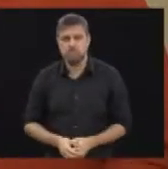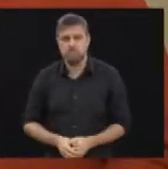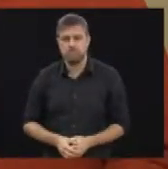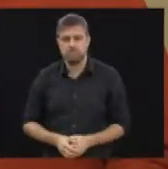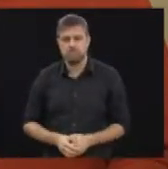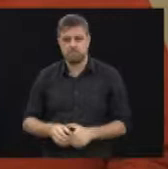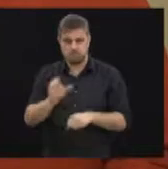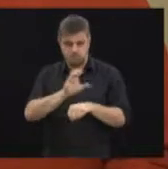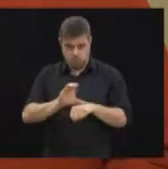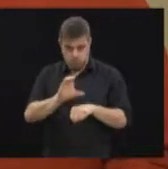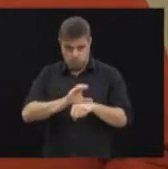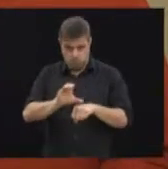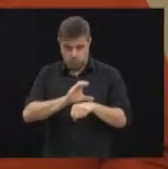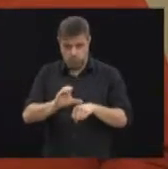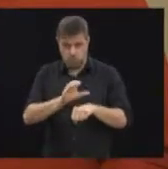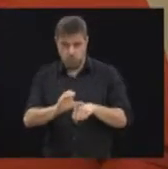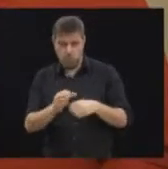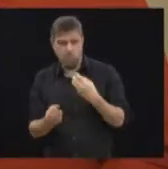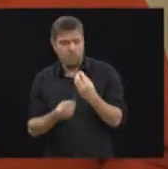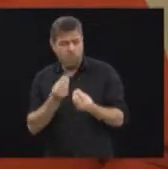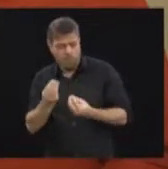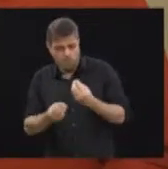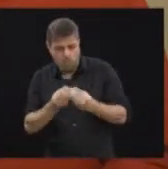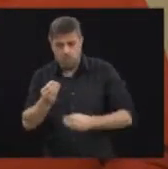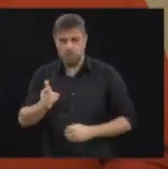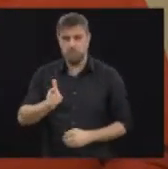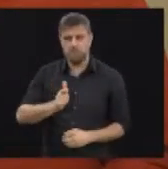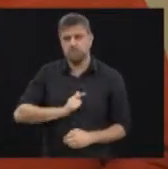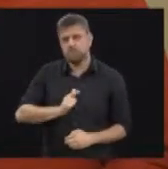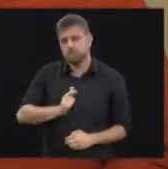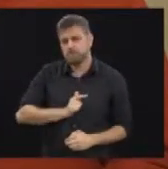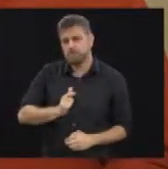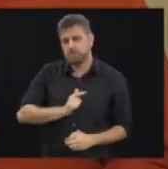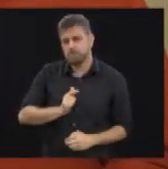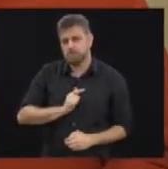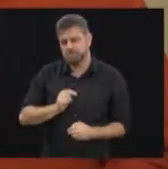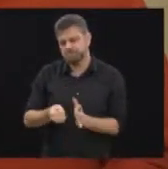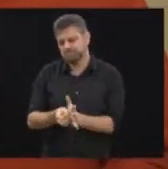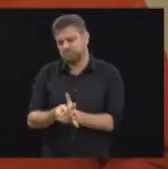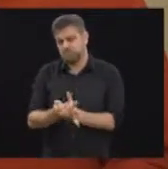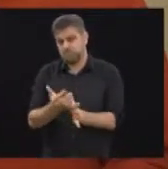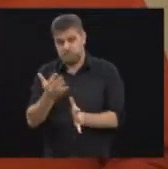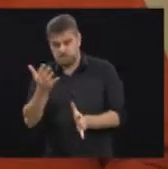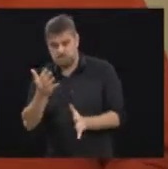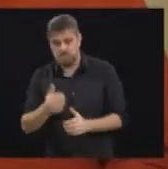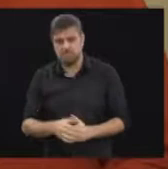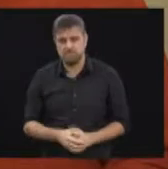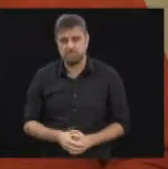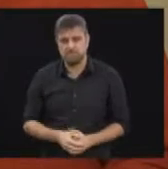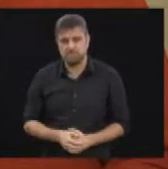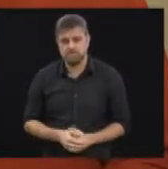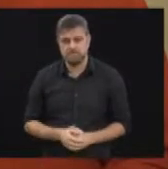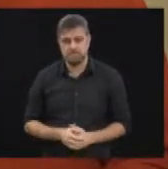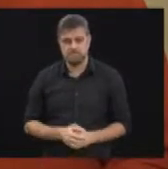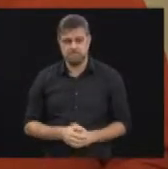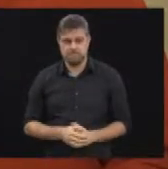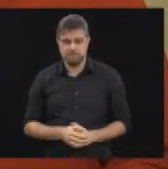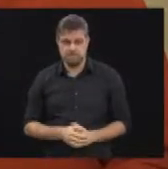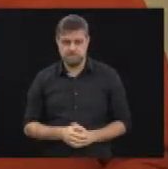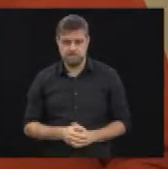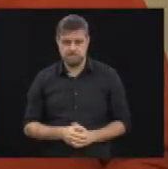O curso ele envolve muitas vezes o trabalho